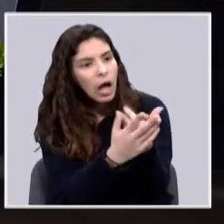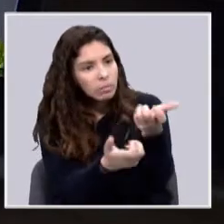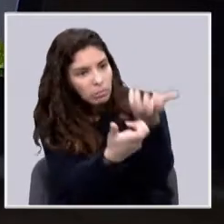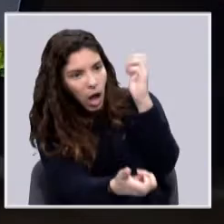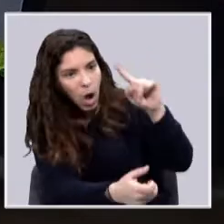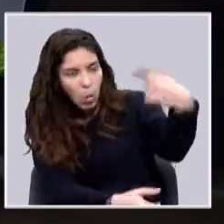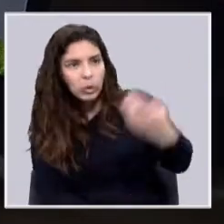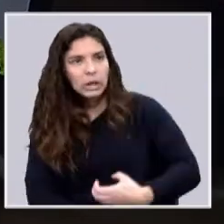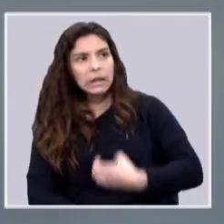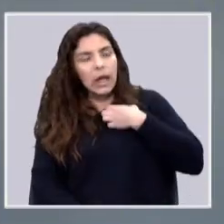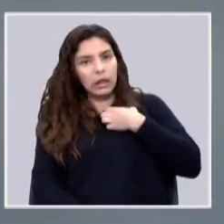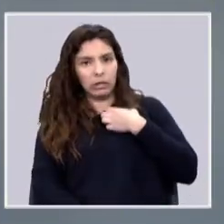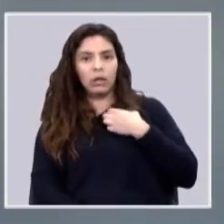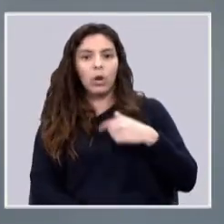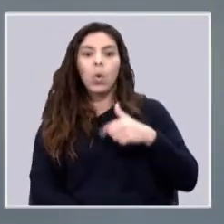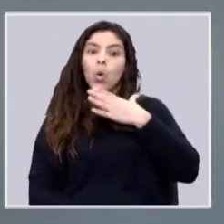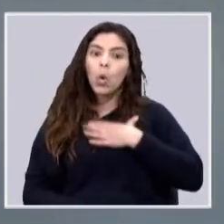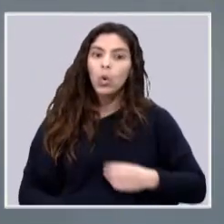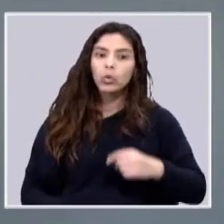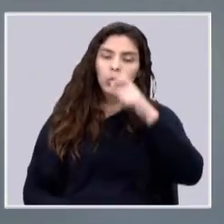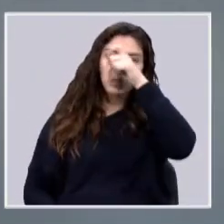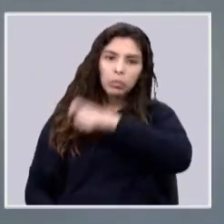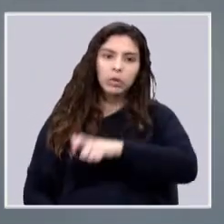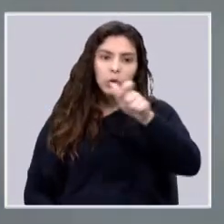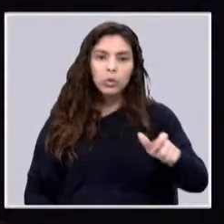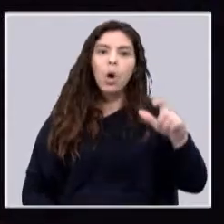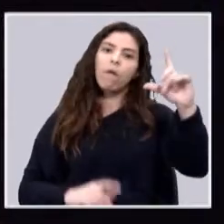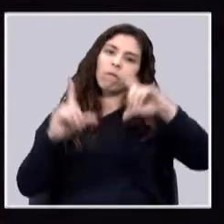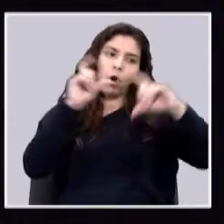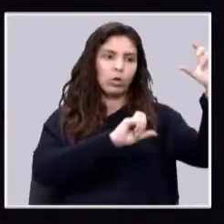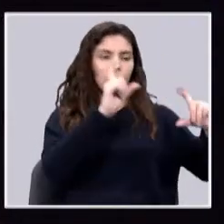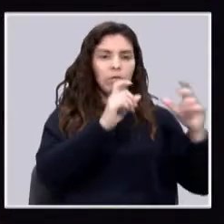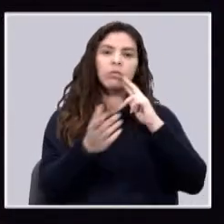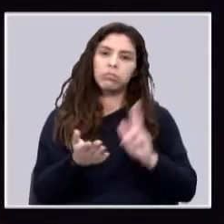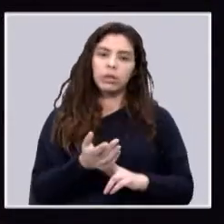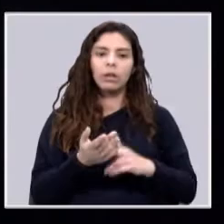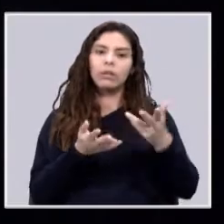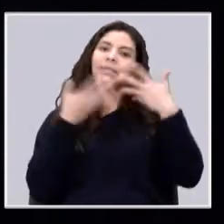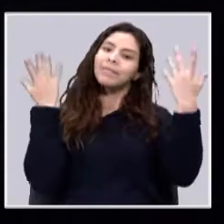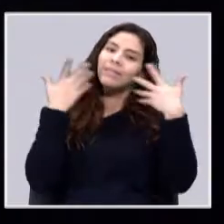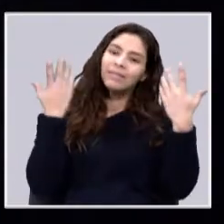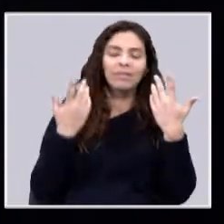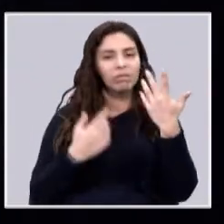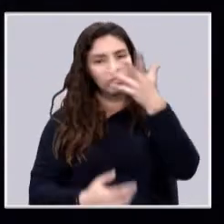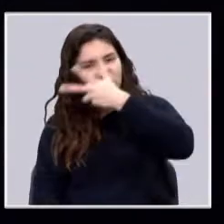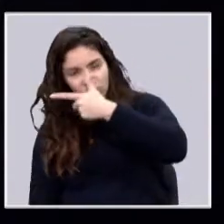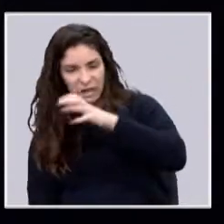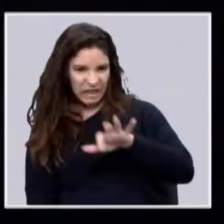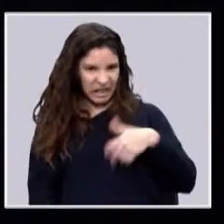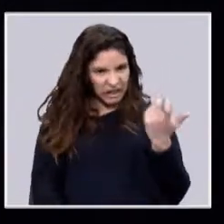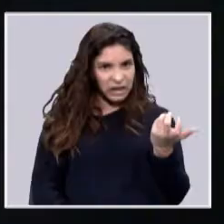pessoas. E o que eu gosto mais é fotografar pessoas, acho eu. Transmite alegria,